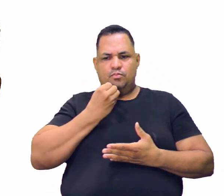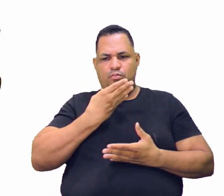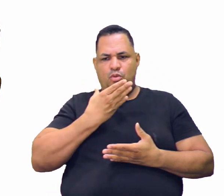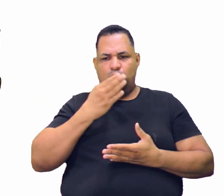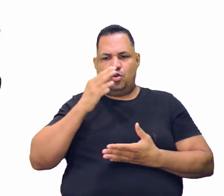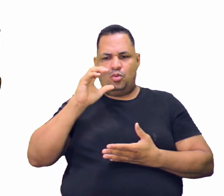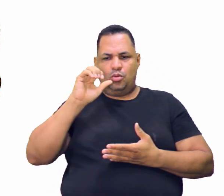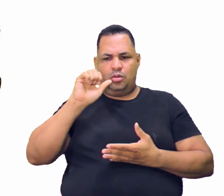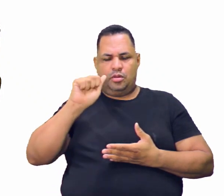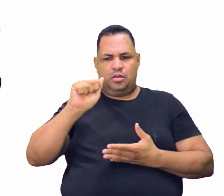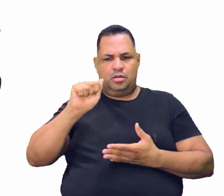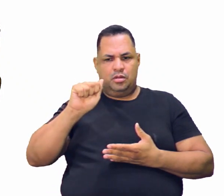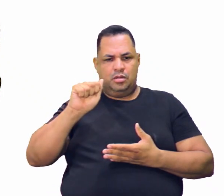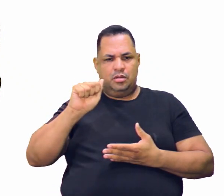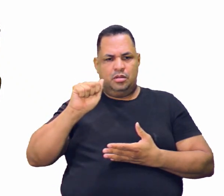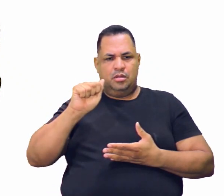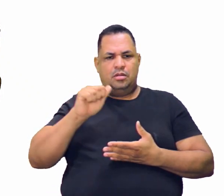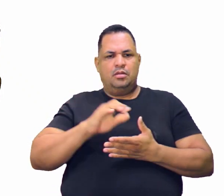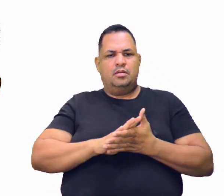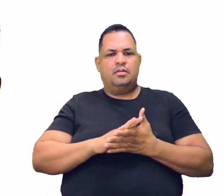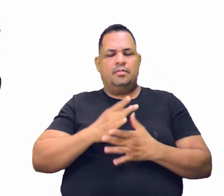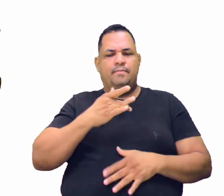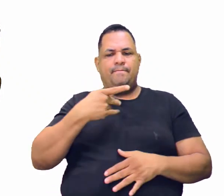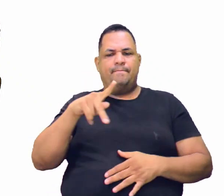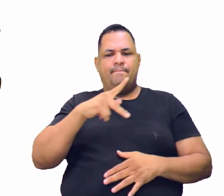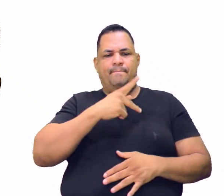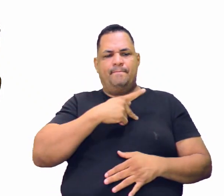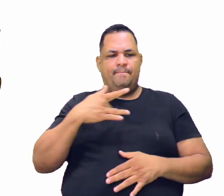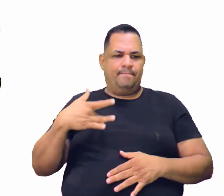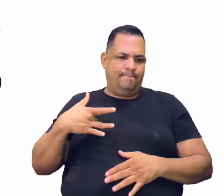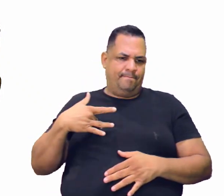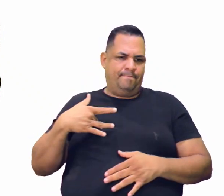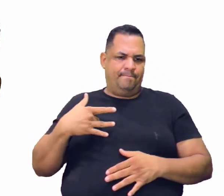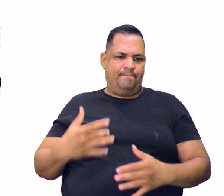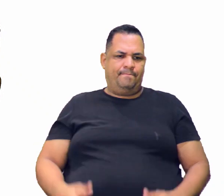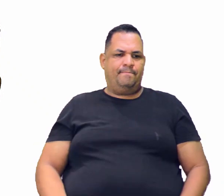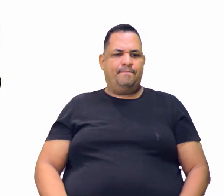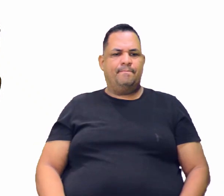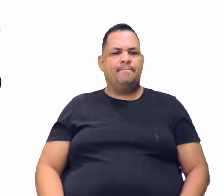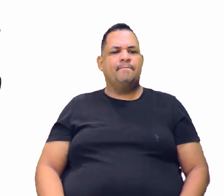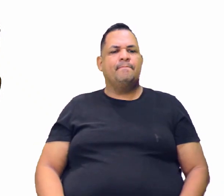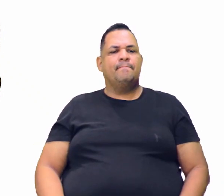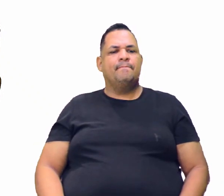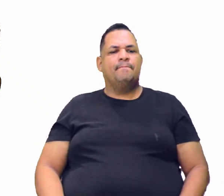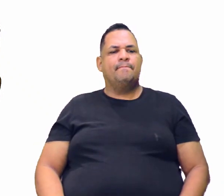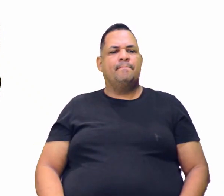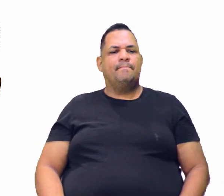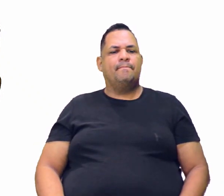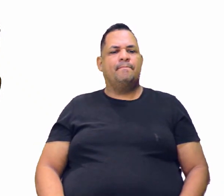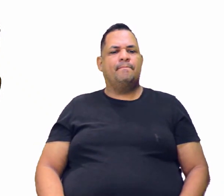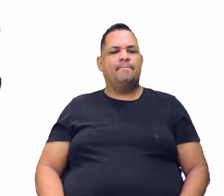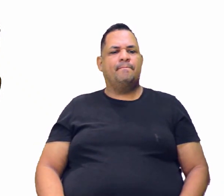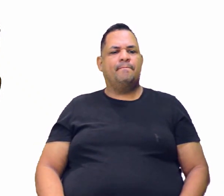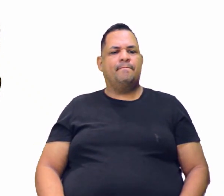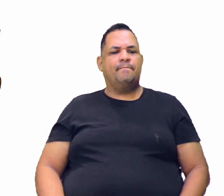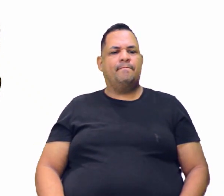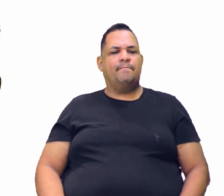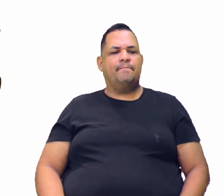é boa para a